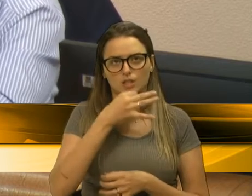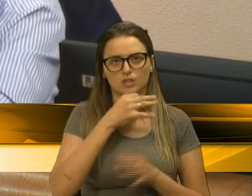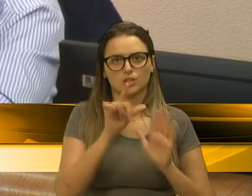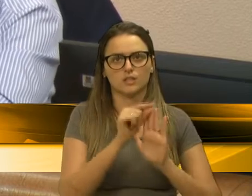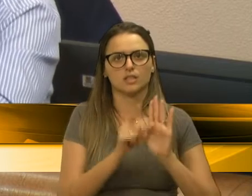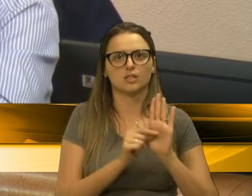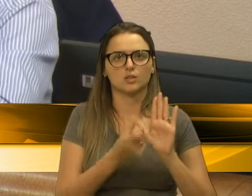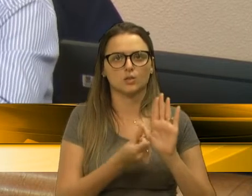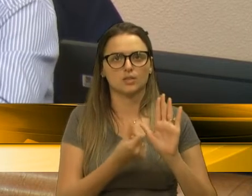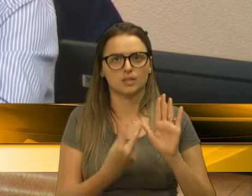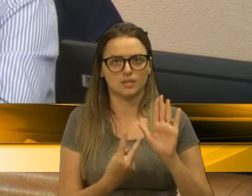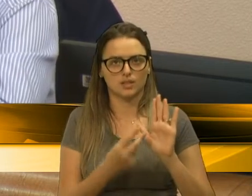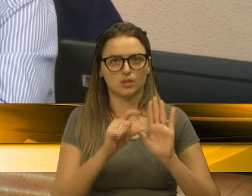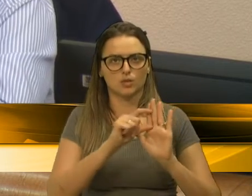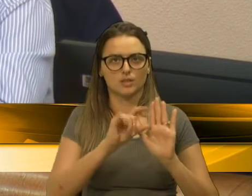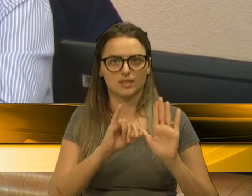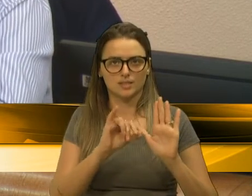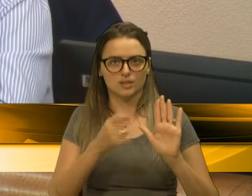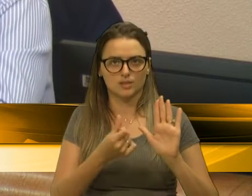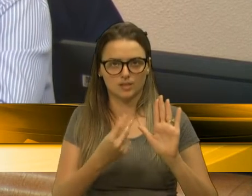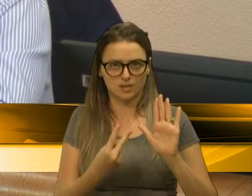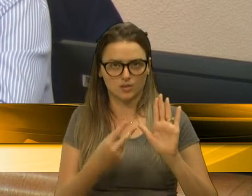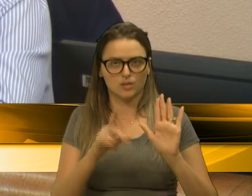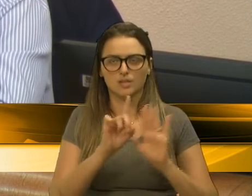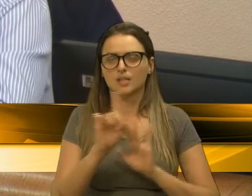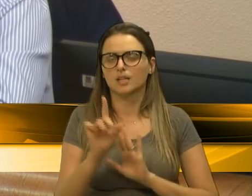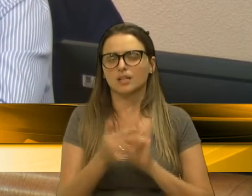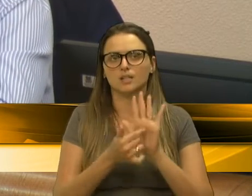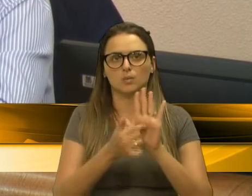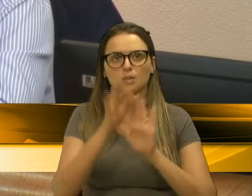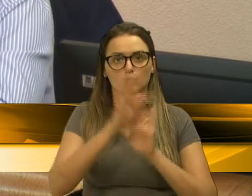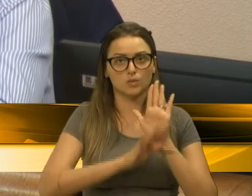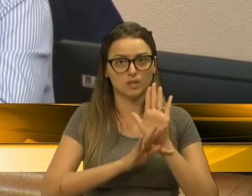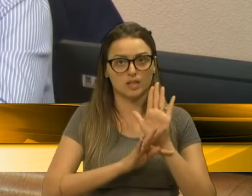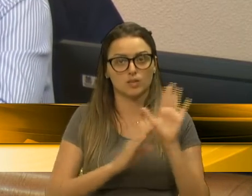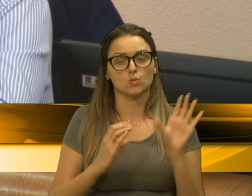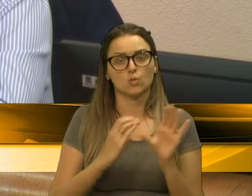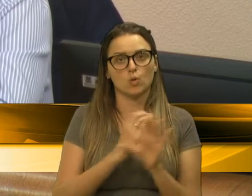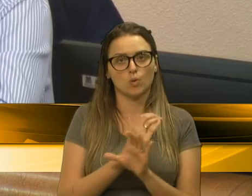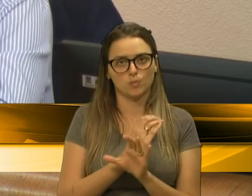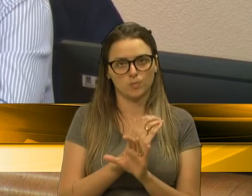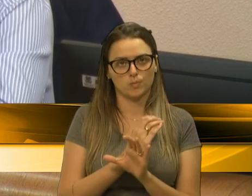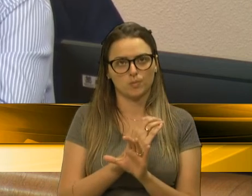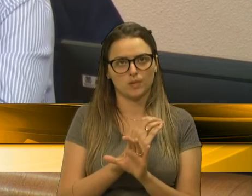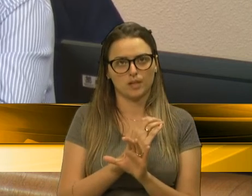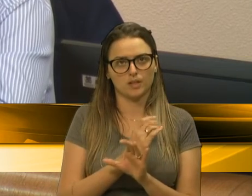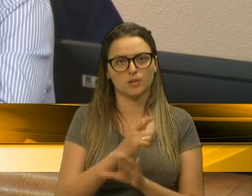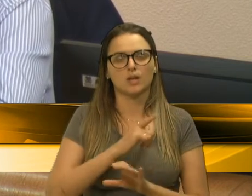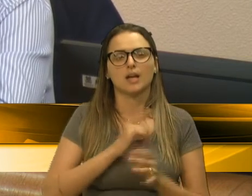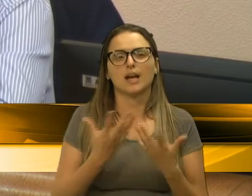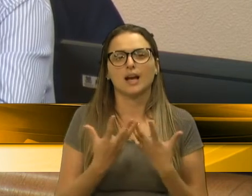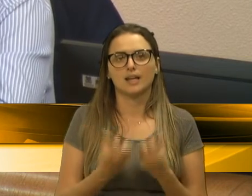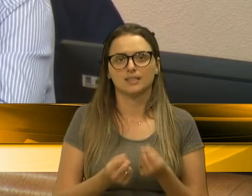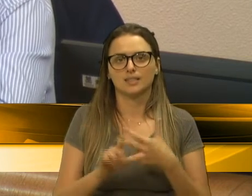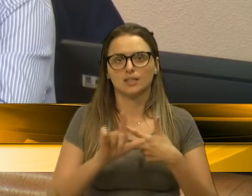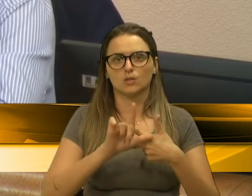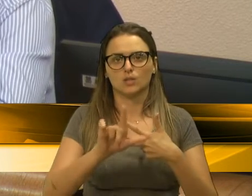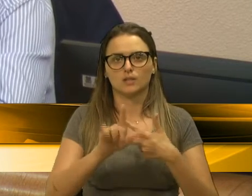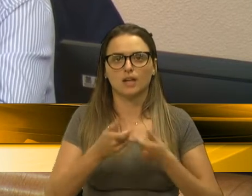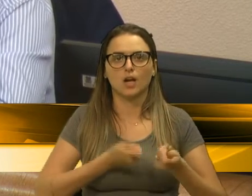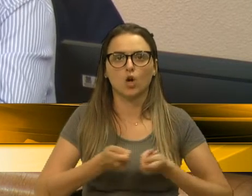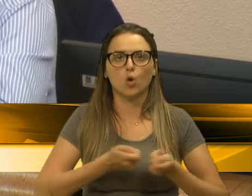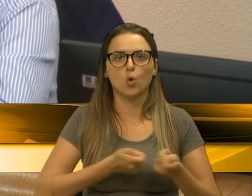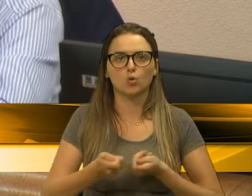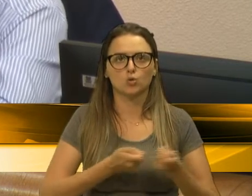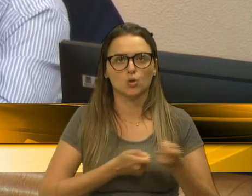artigo 62, inciso 22, embora não reproduza o texto constitucional à simetria, autoriza o Legislativo a controlar